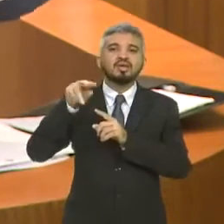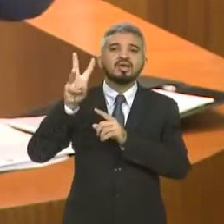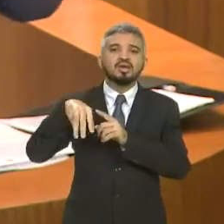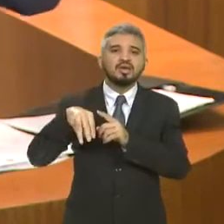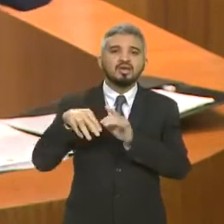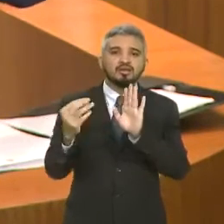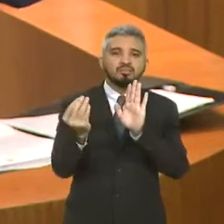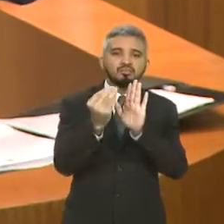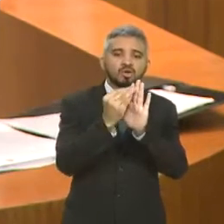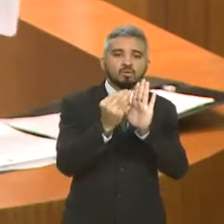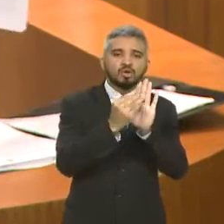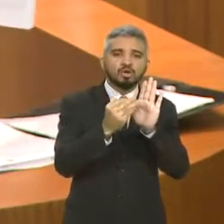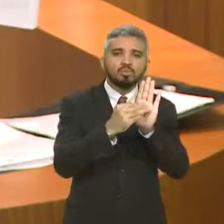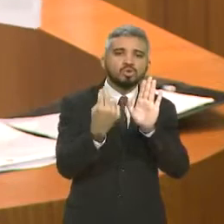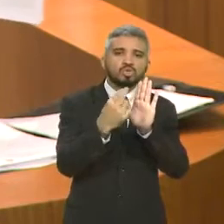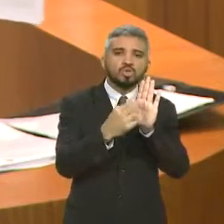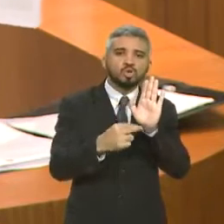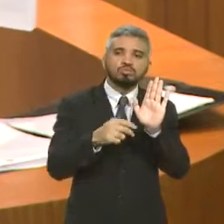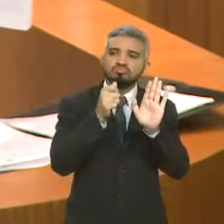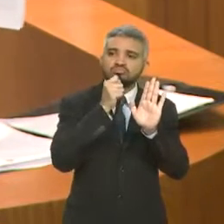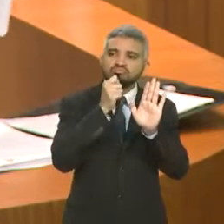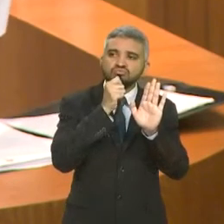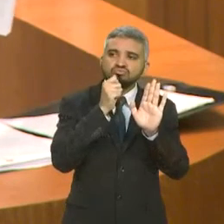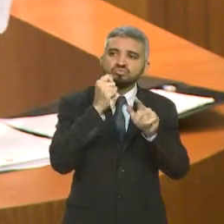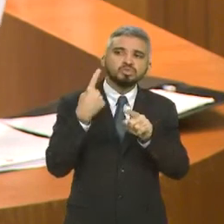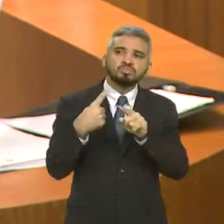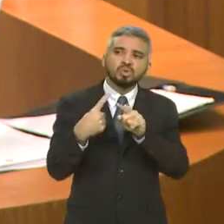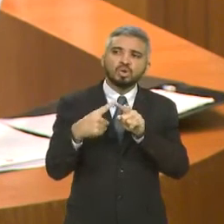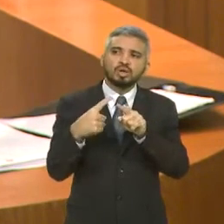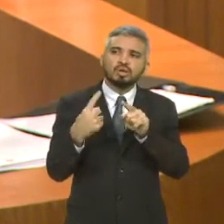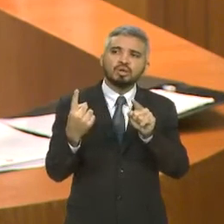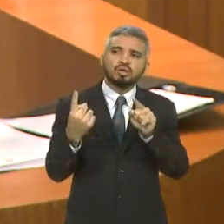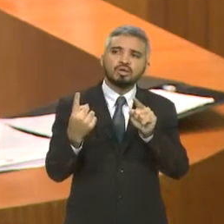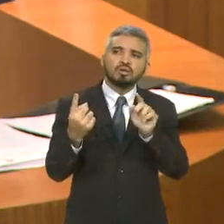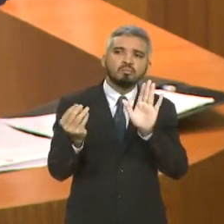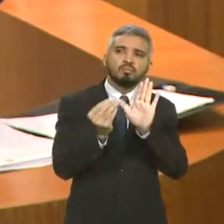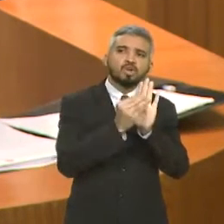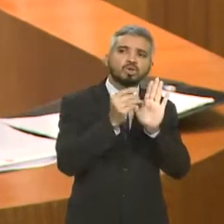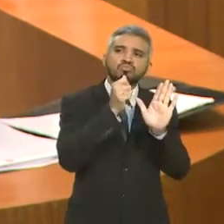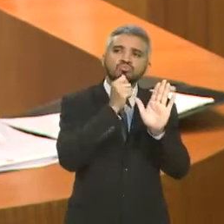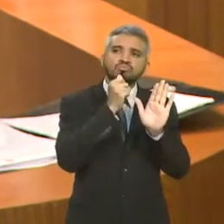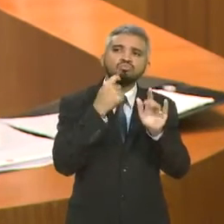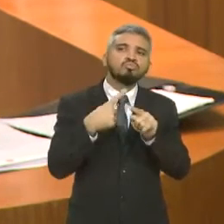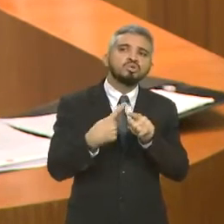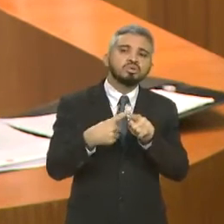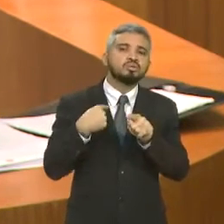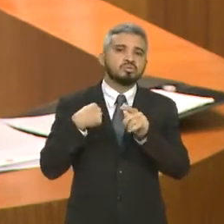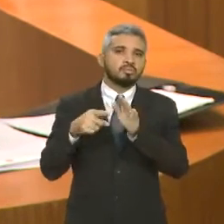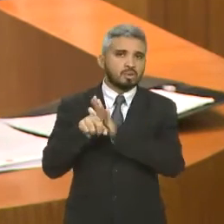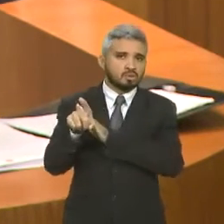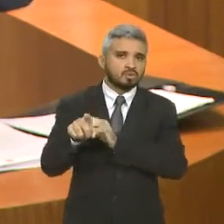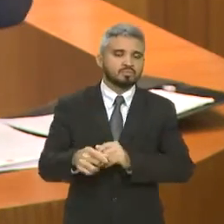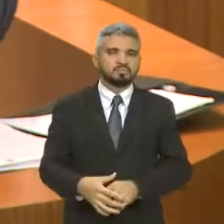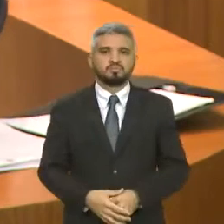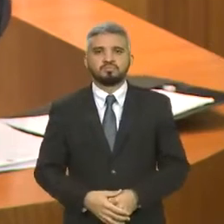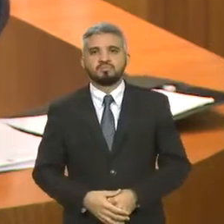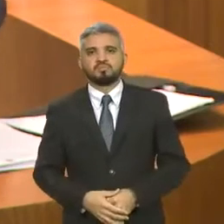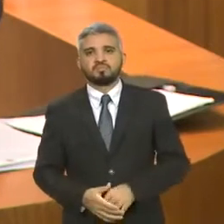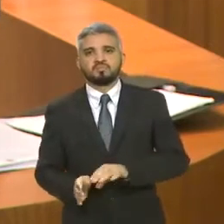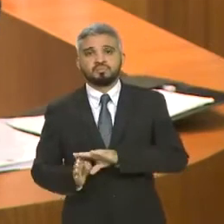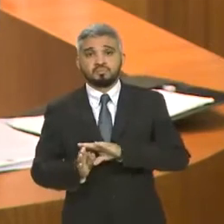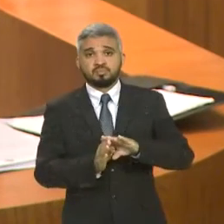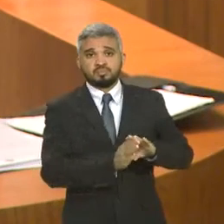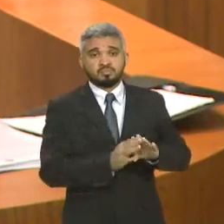motivos. E mais ainda, nós temos um projeto de lei que tramita na Assembleia, que nas promoções de